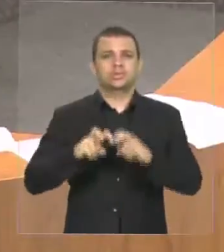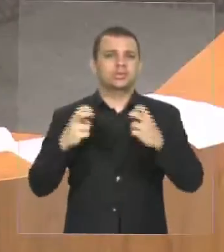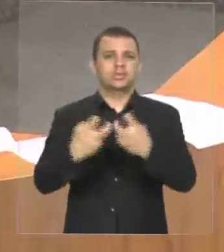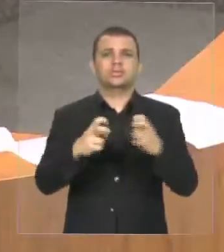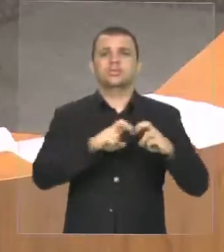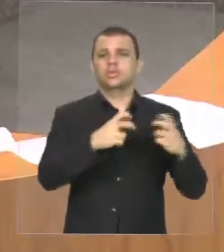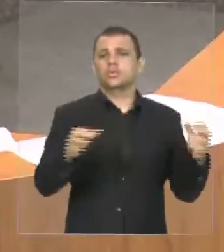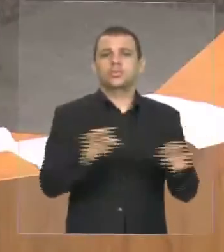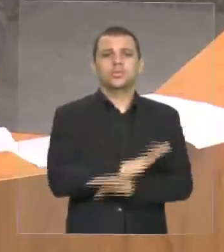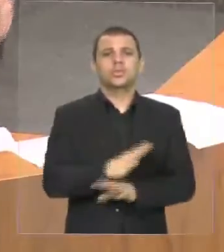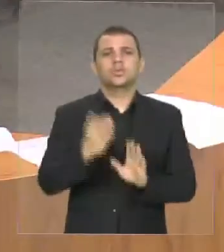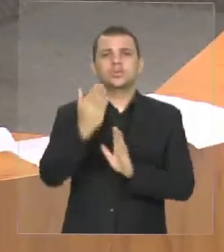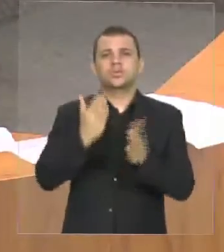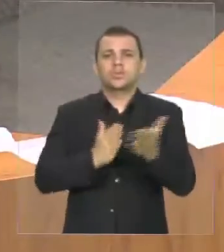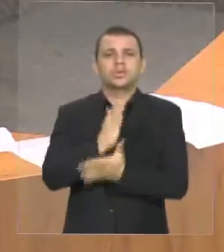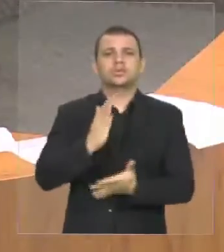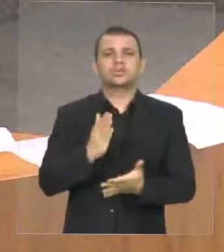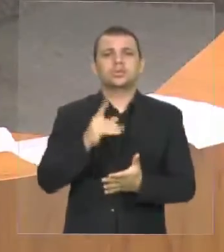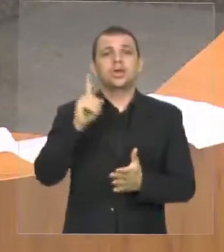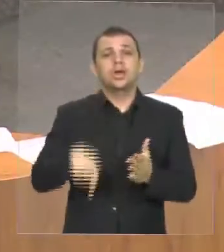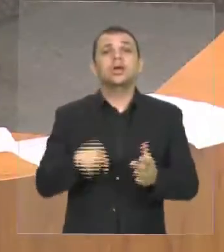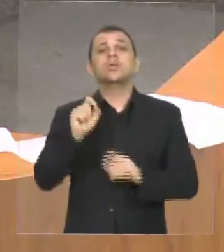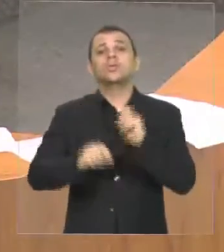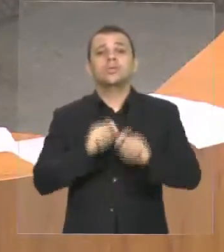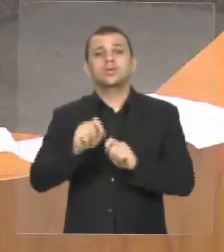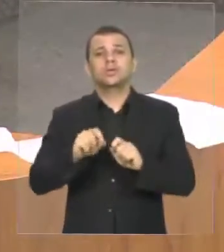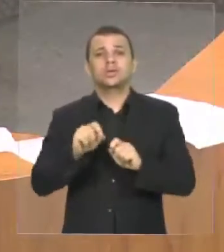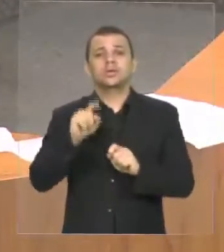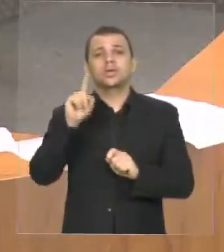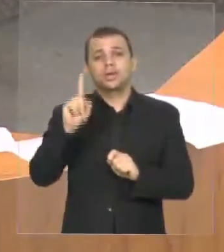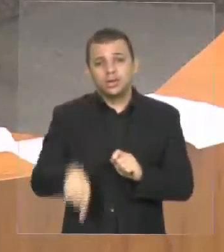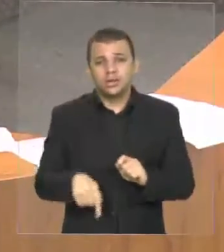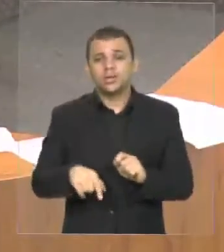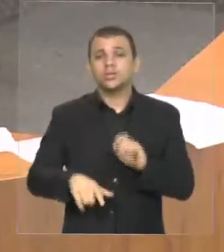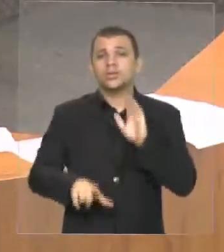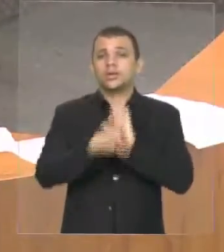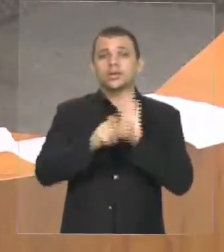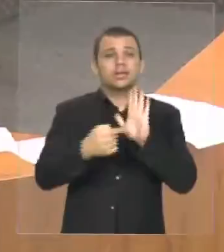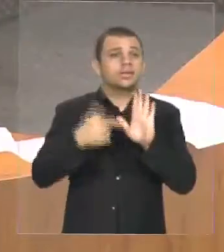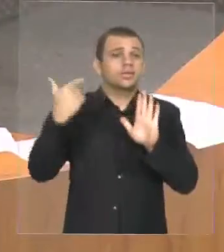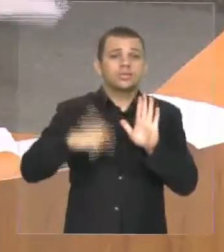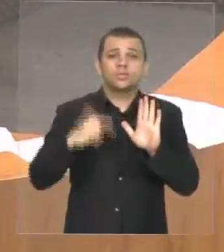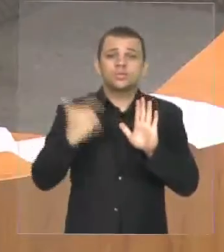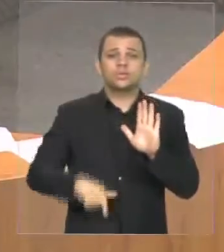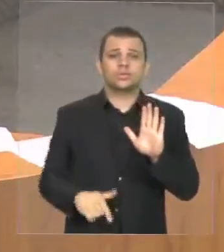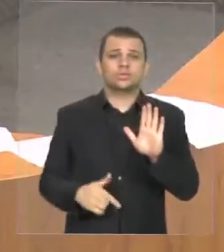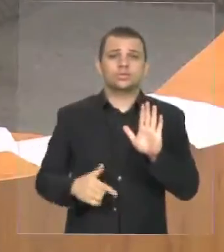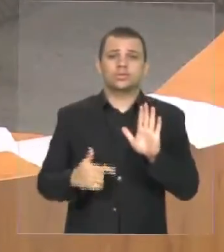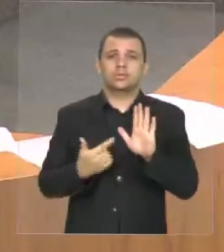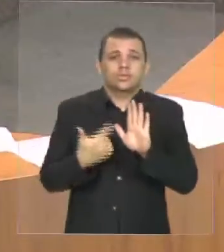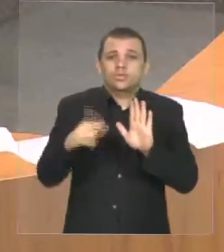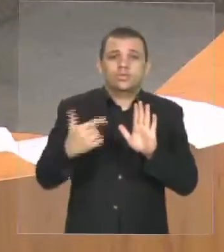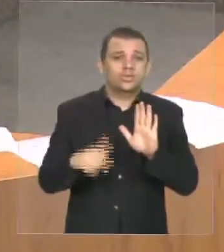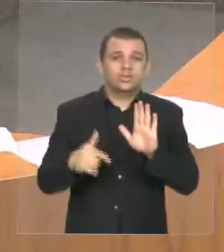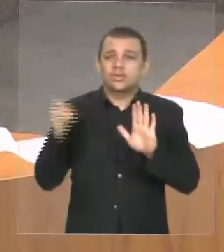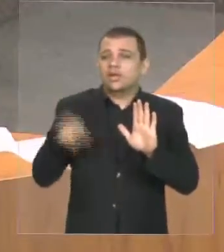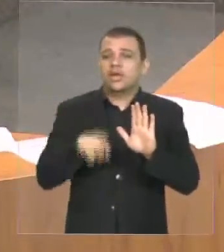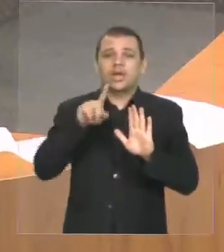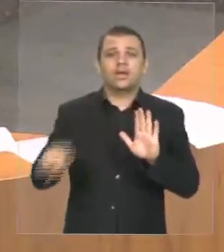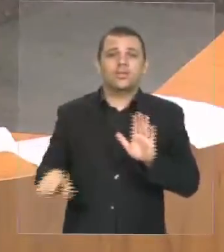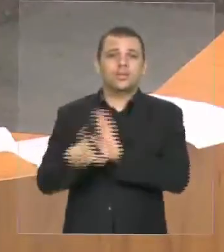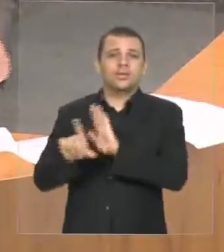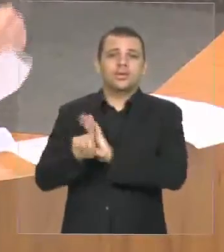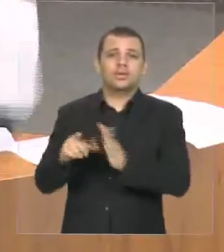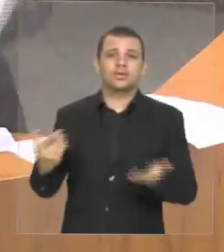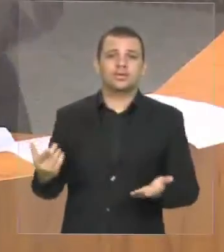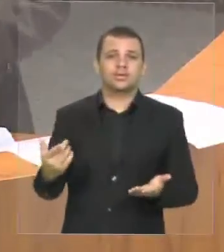na sua forma original, de uma exceção a uma lei que não existe mais em nosso ordenamento jurídico. E aí eu vou